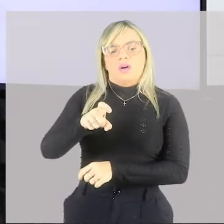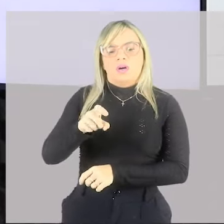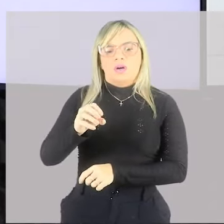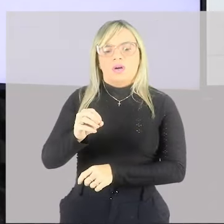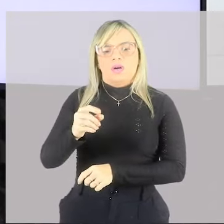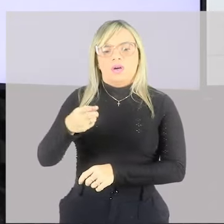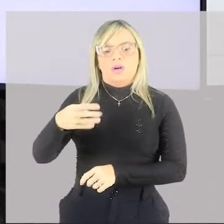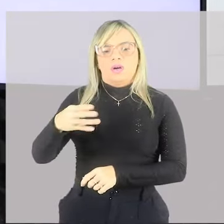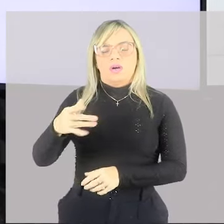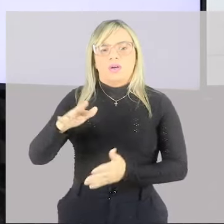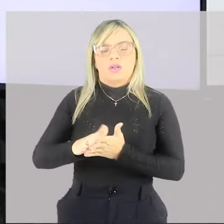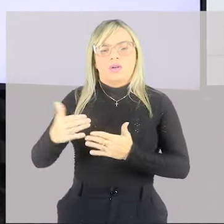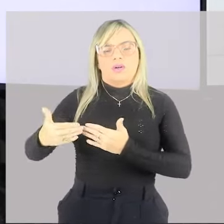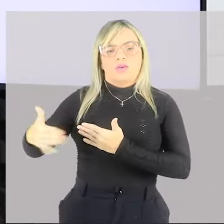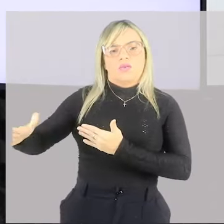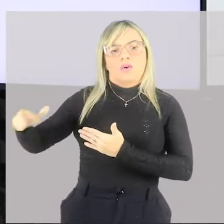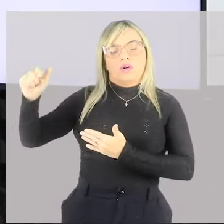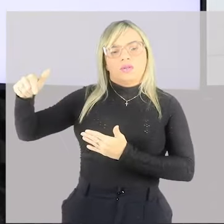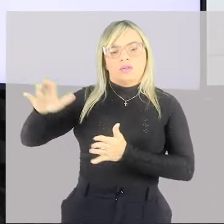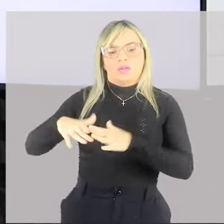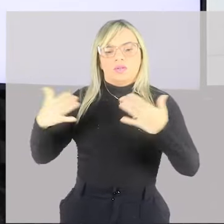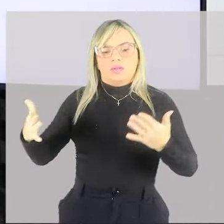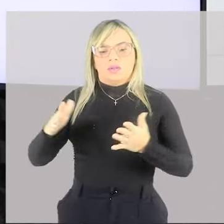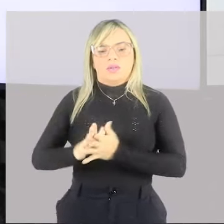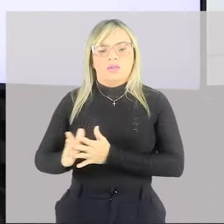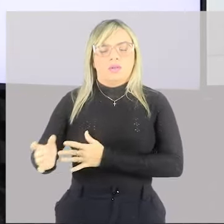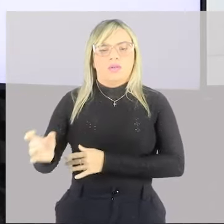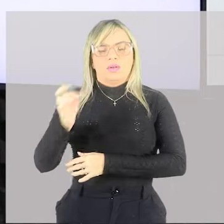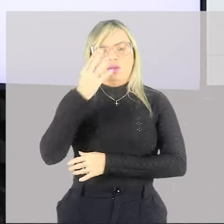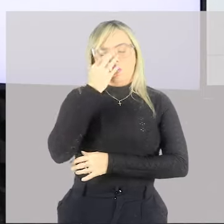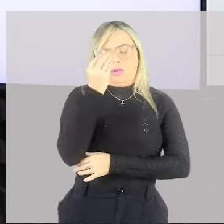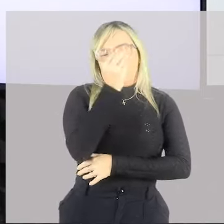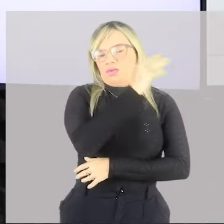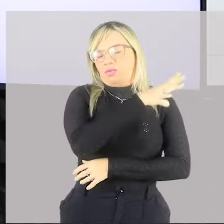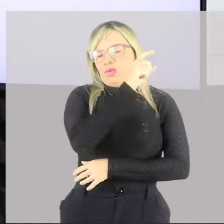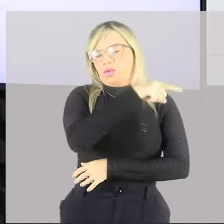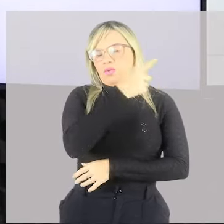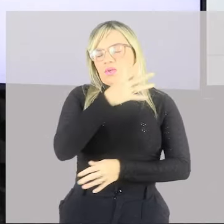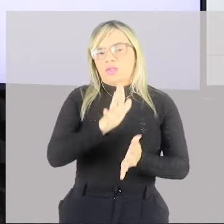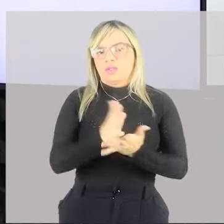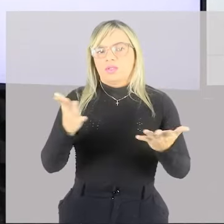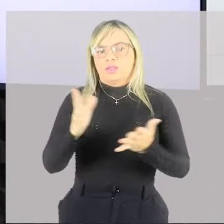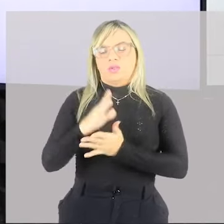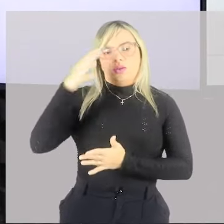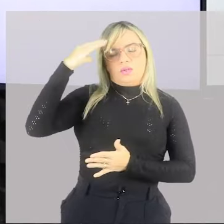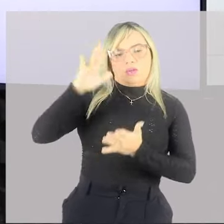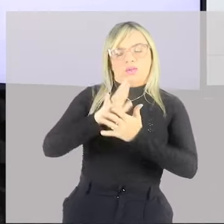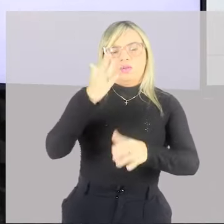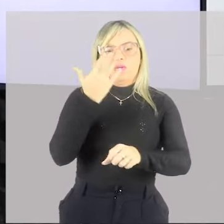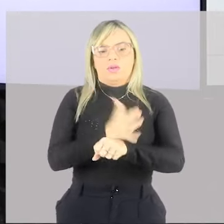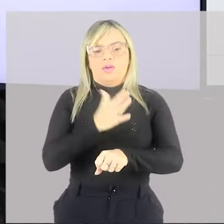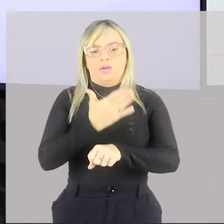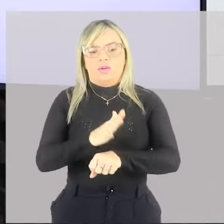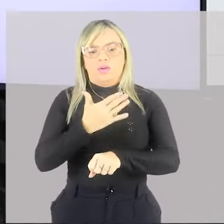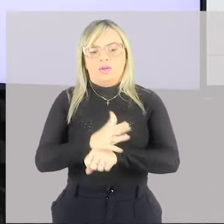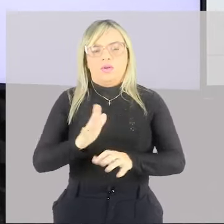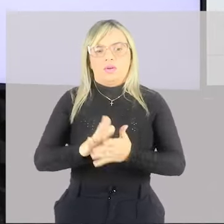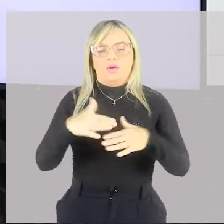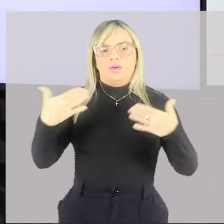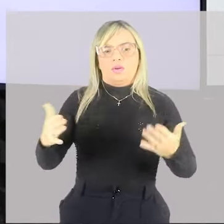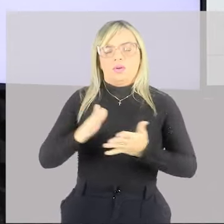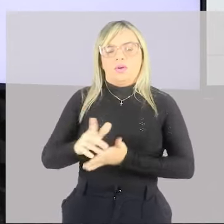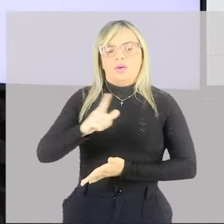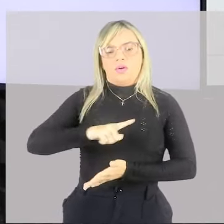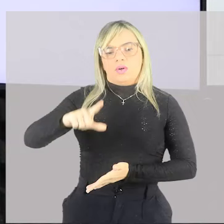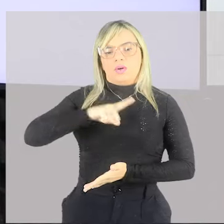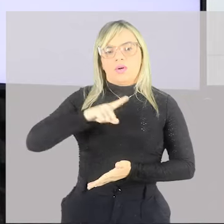exo é de fora externo então rejeição de práticas que vem de fora eu vou tentando determinar a partir do que eu